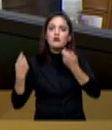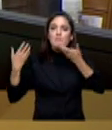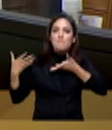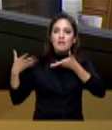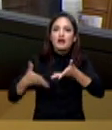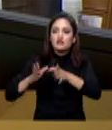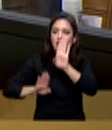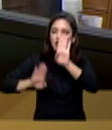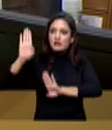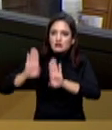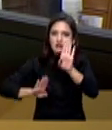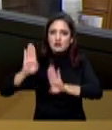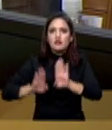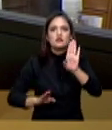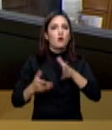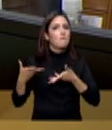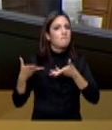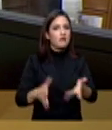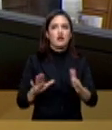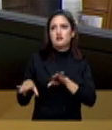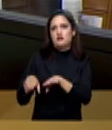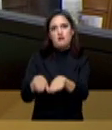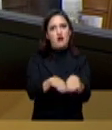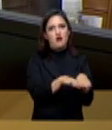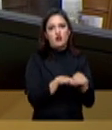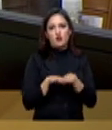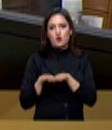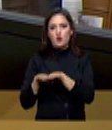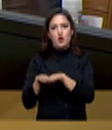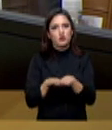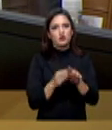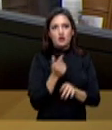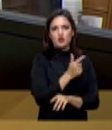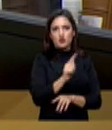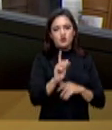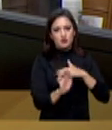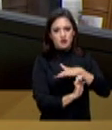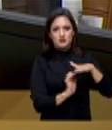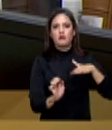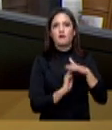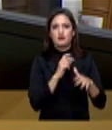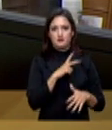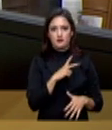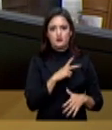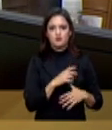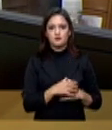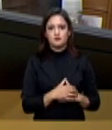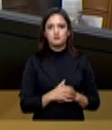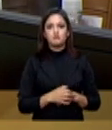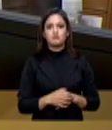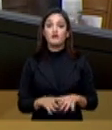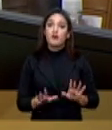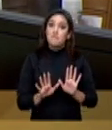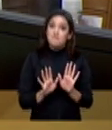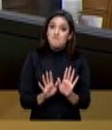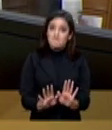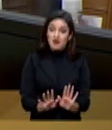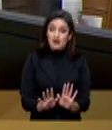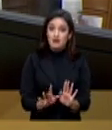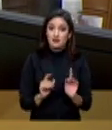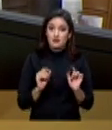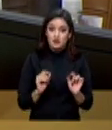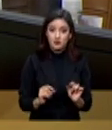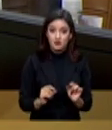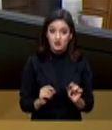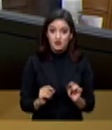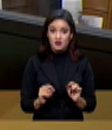desses processos em igualdade de condições com as demais empresas privadas no entanto